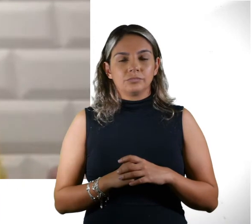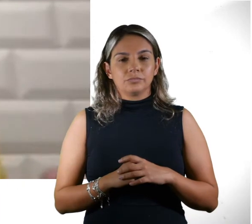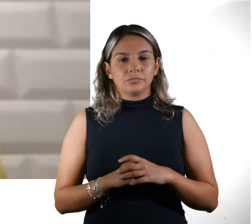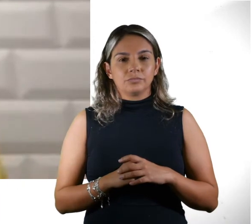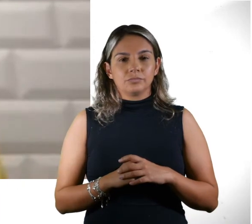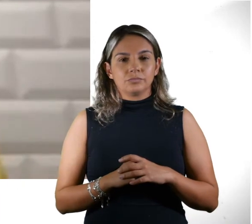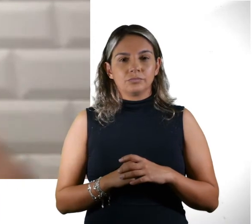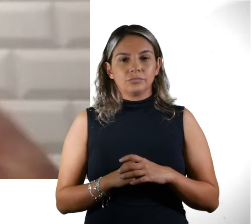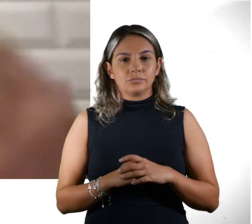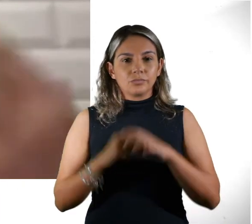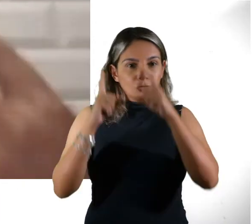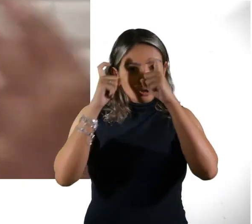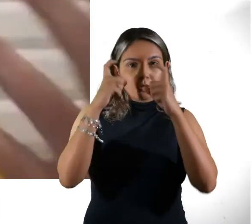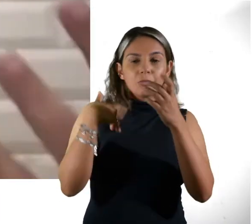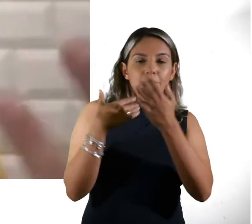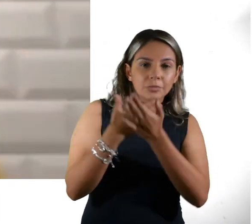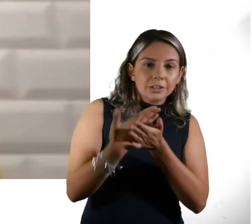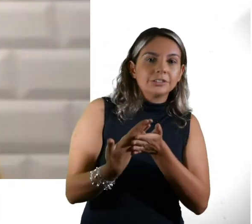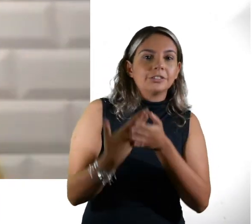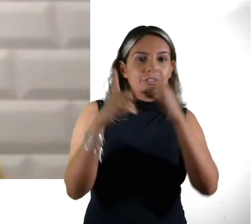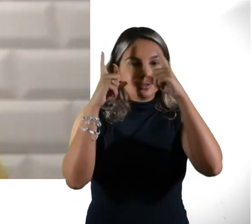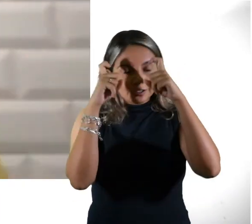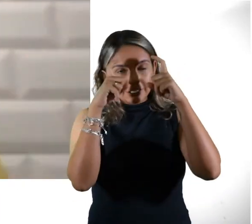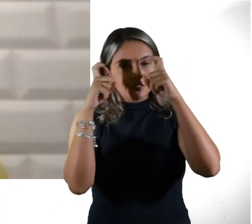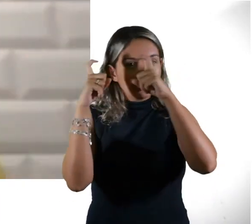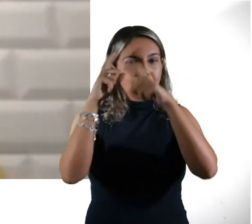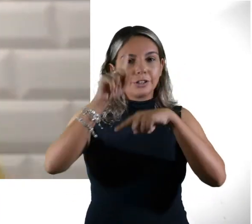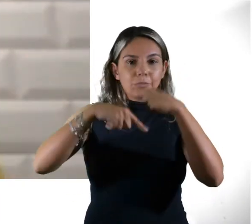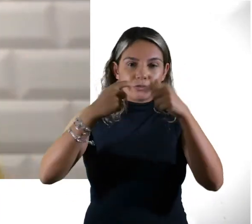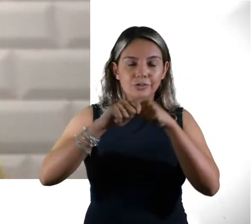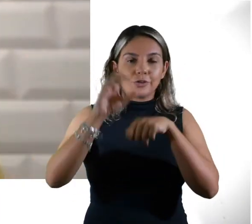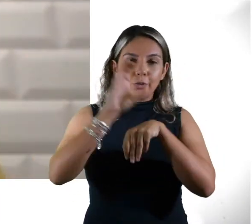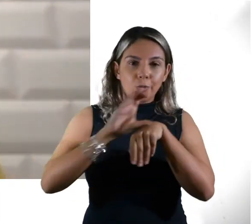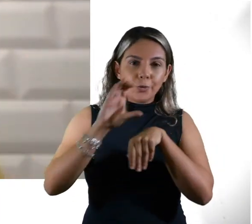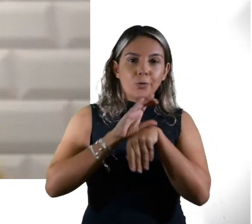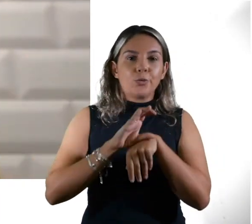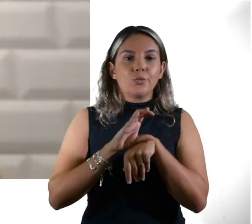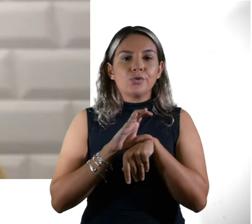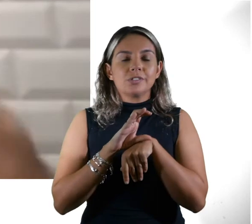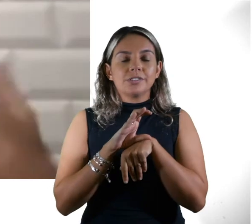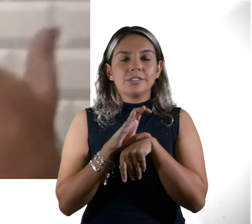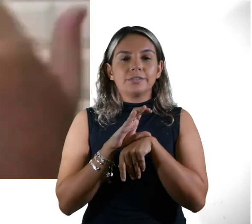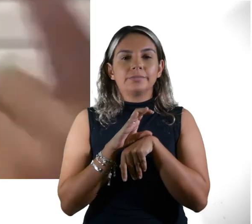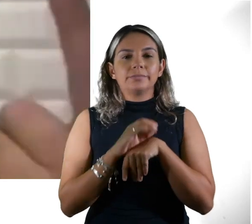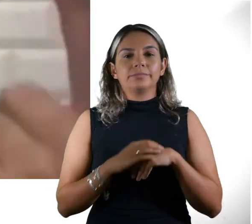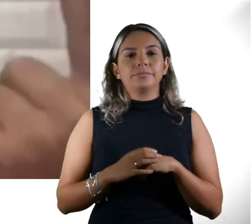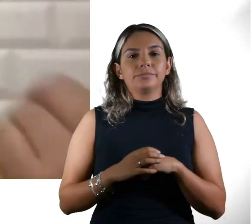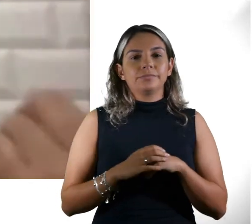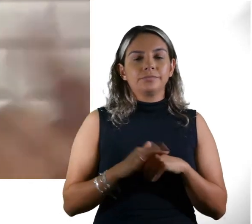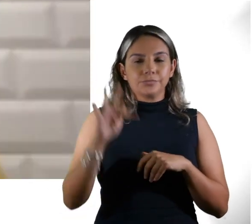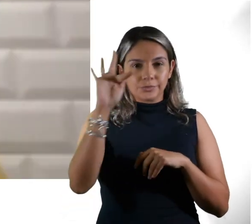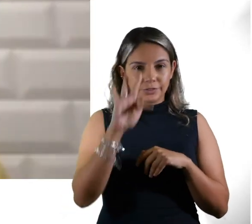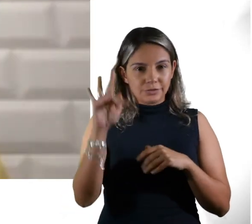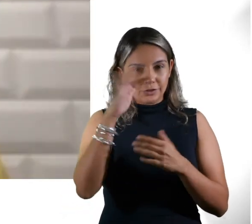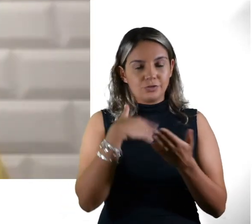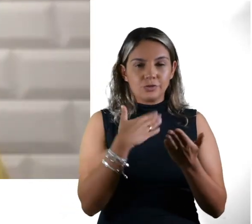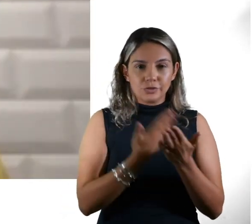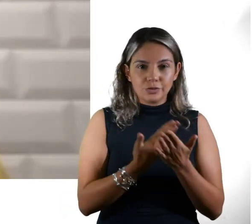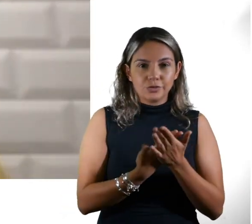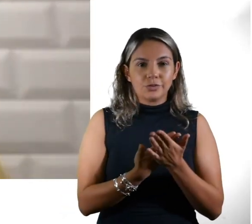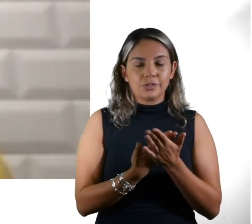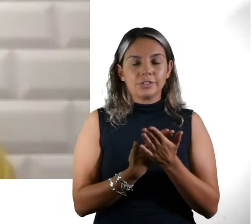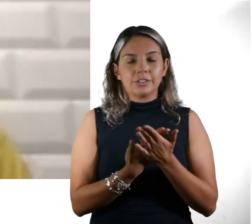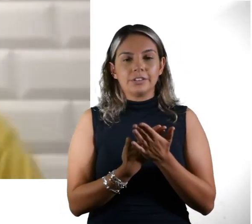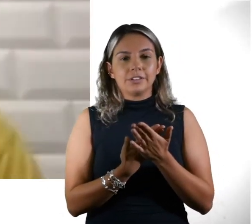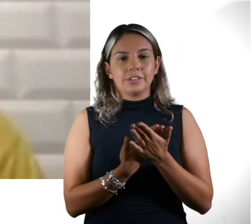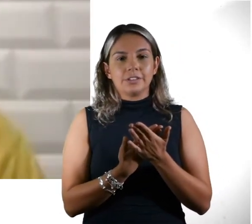fotografar com aquela máquina e ainda fotografei bastante. E depois tirei um curso de fotografia e na faculdade, eu estudei agronomia em Lisboa,